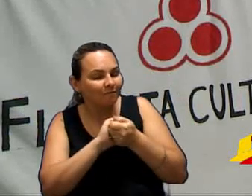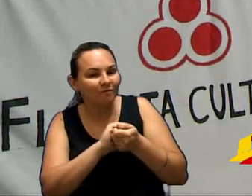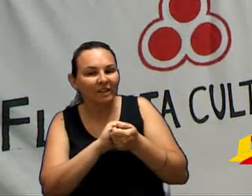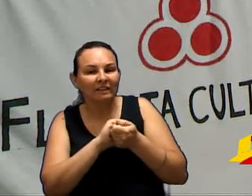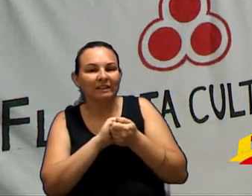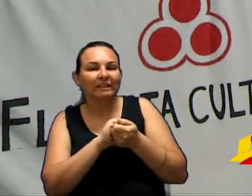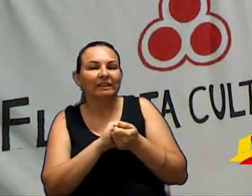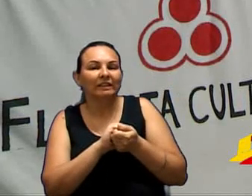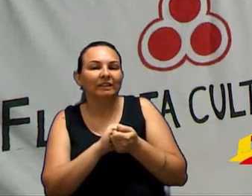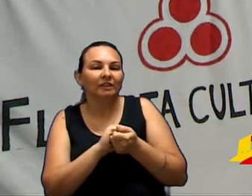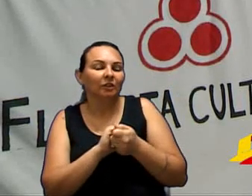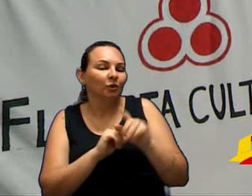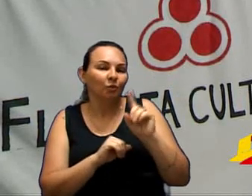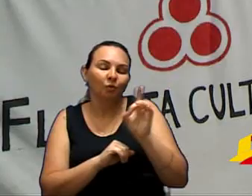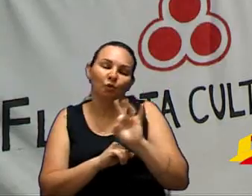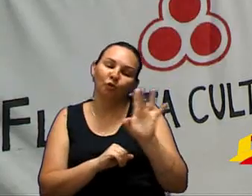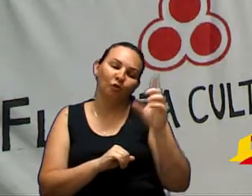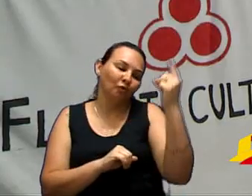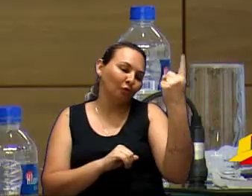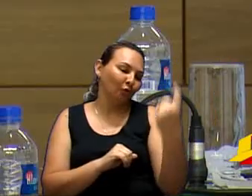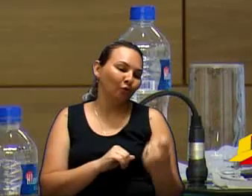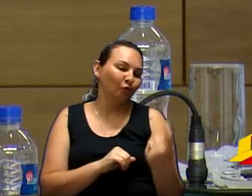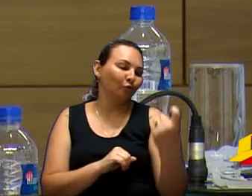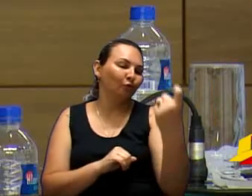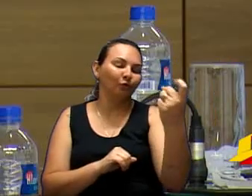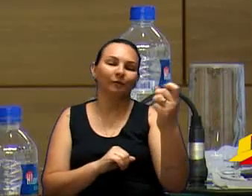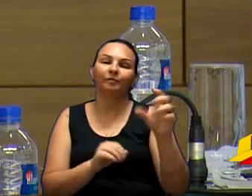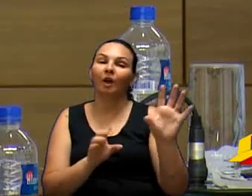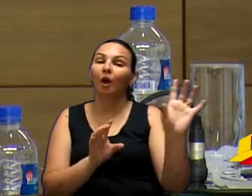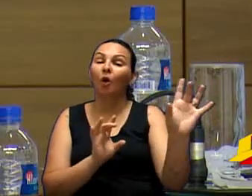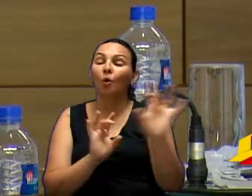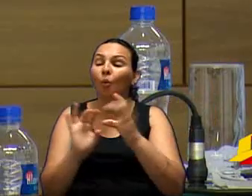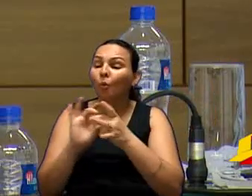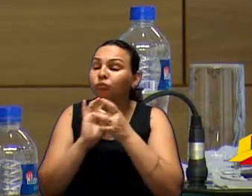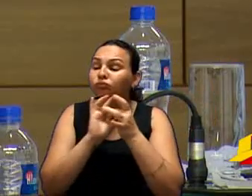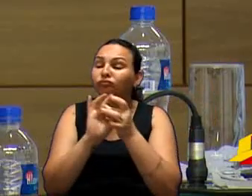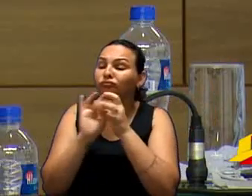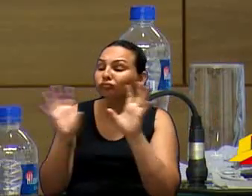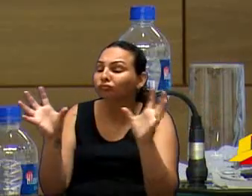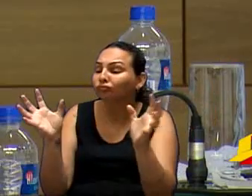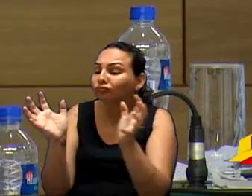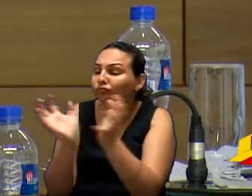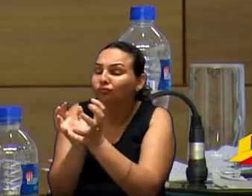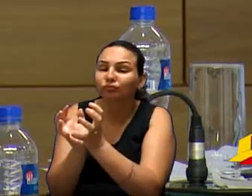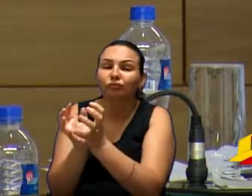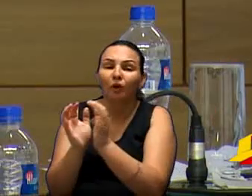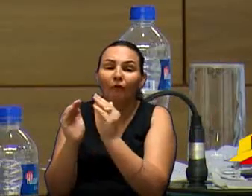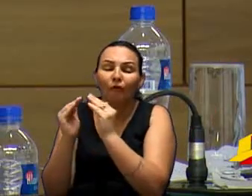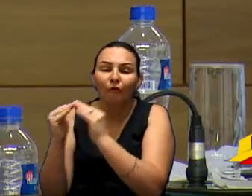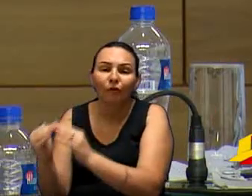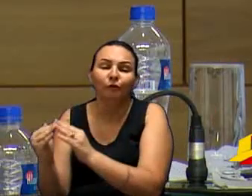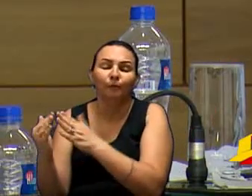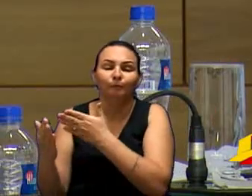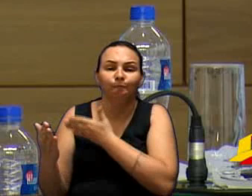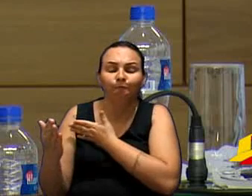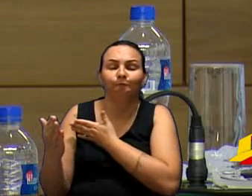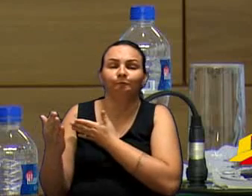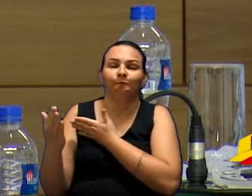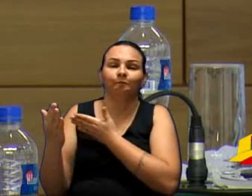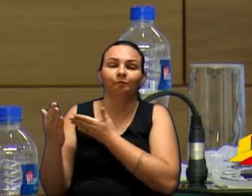porque não é você que faz esse trabalho neo de um trabalho coletivo de toda toda a comunidade vizinha o pessoal que a gente tira o